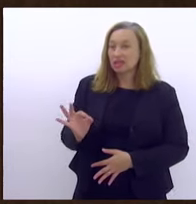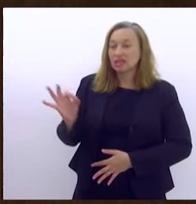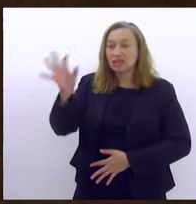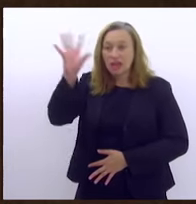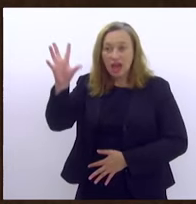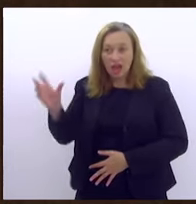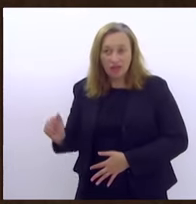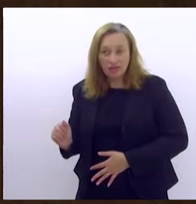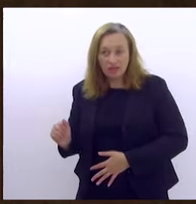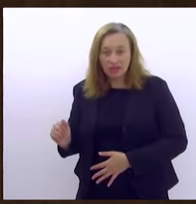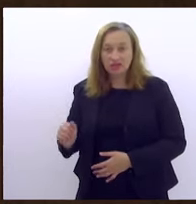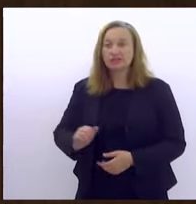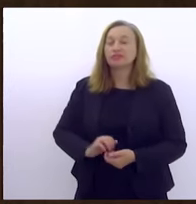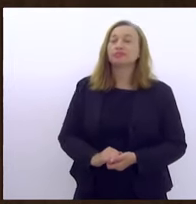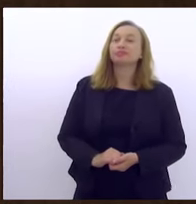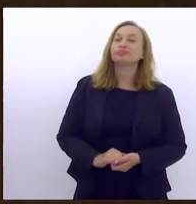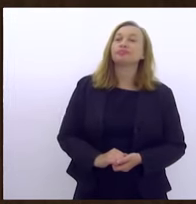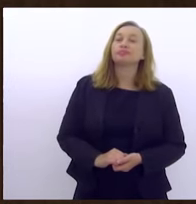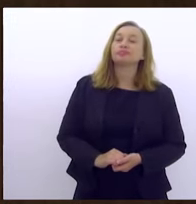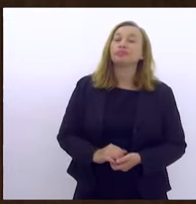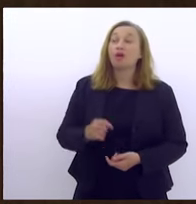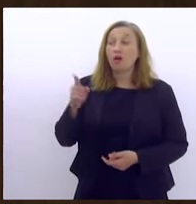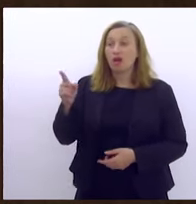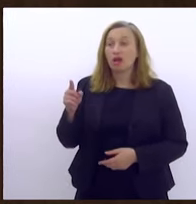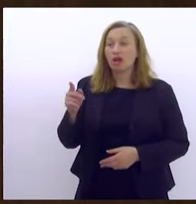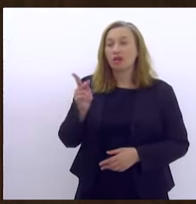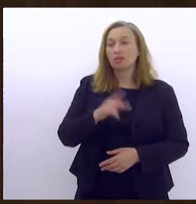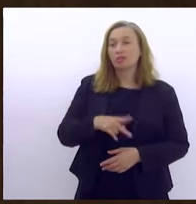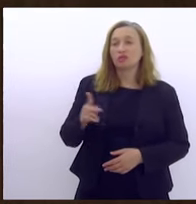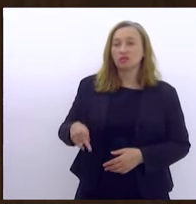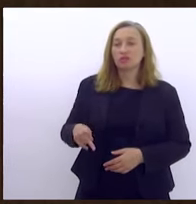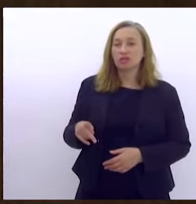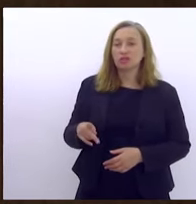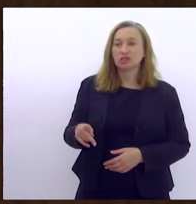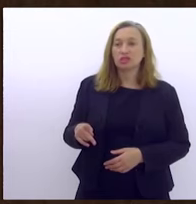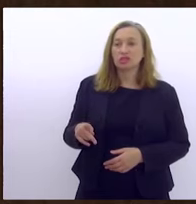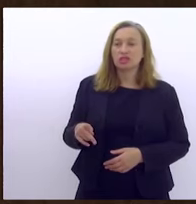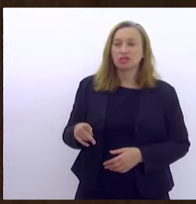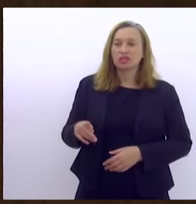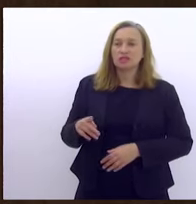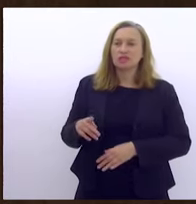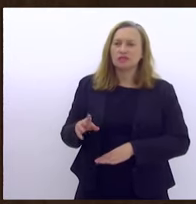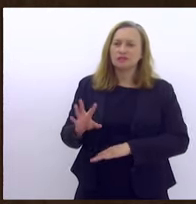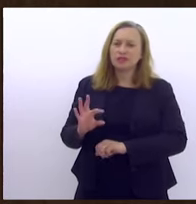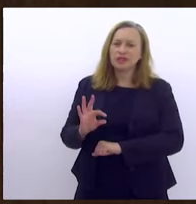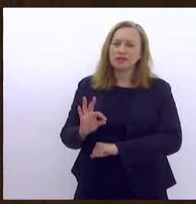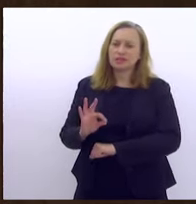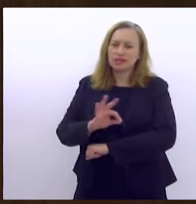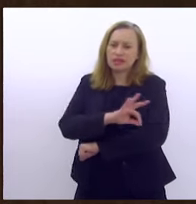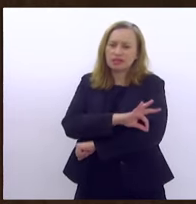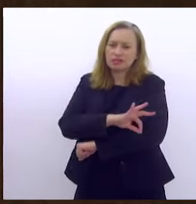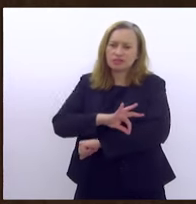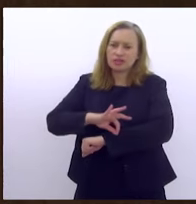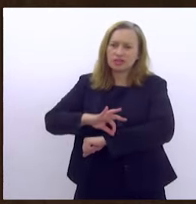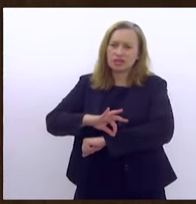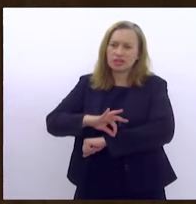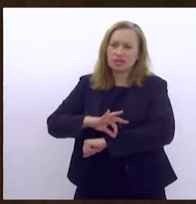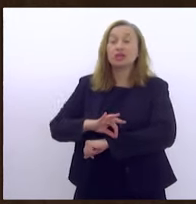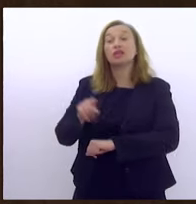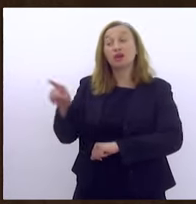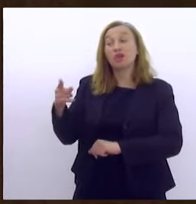de matriz africana, e ela é professora de física. Então, ela estuda o átomo,